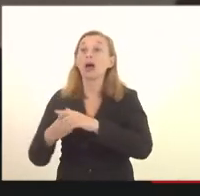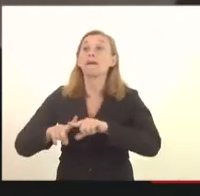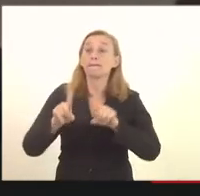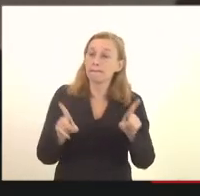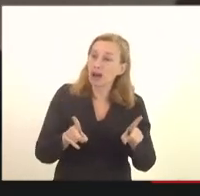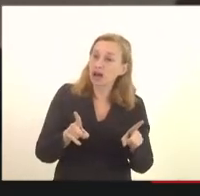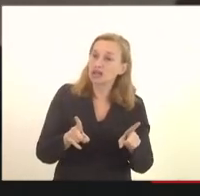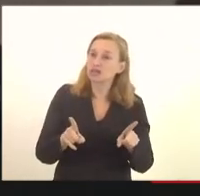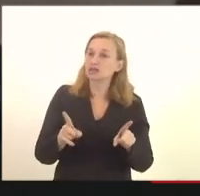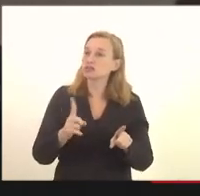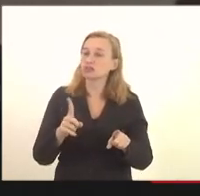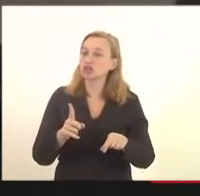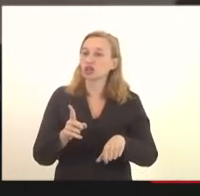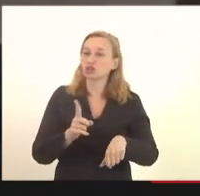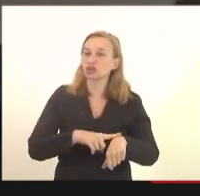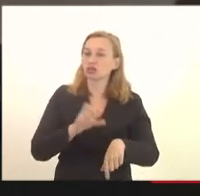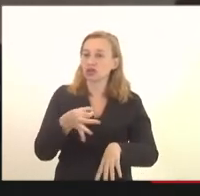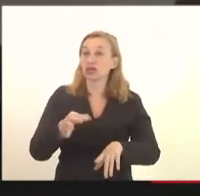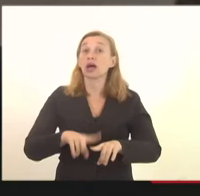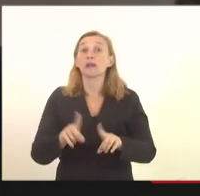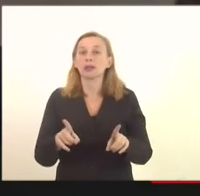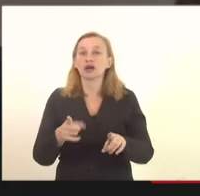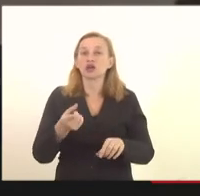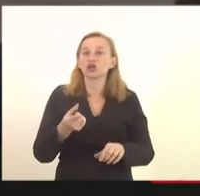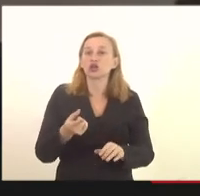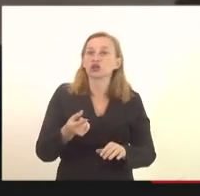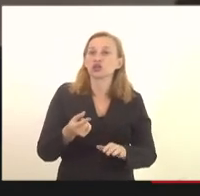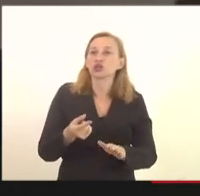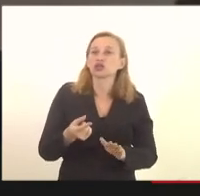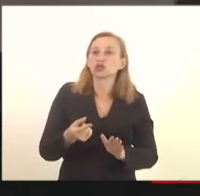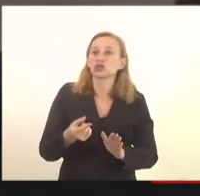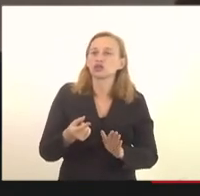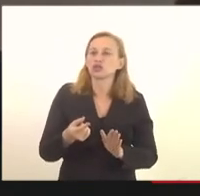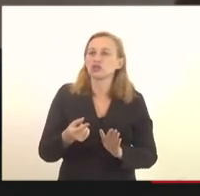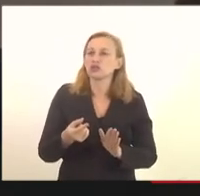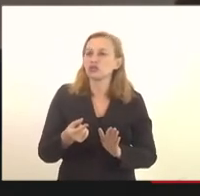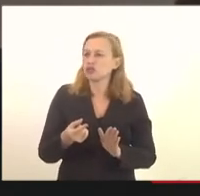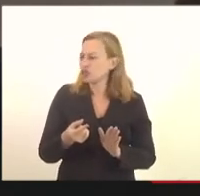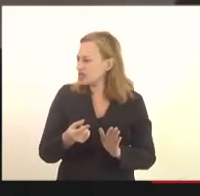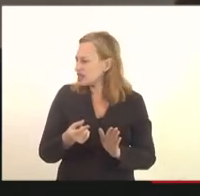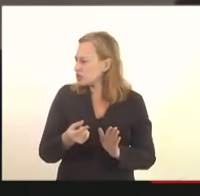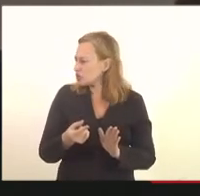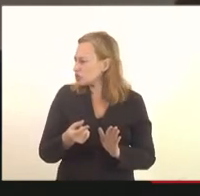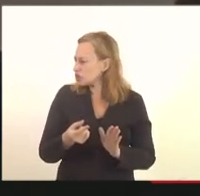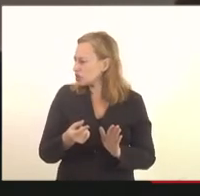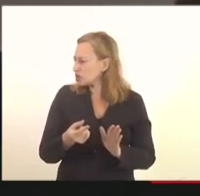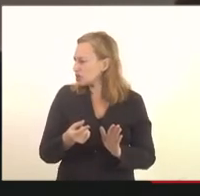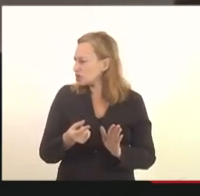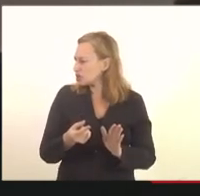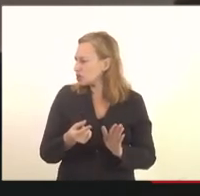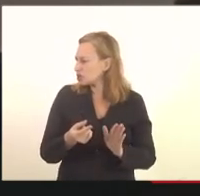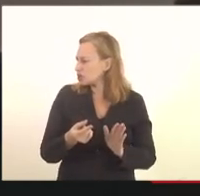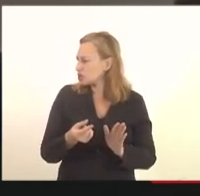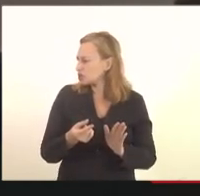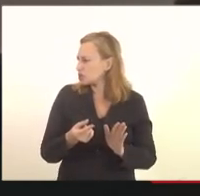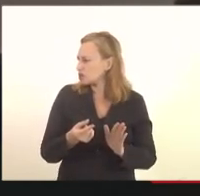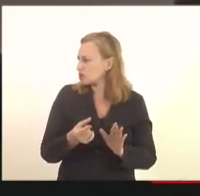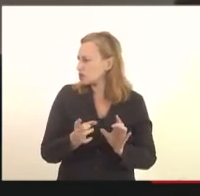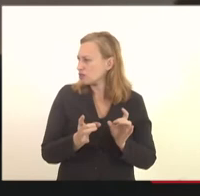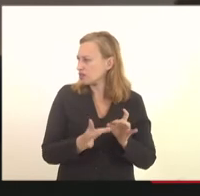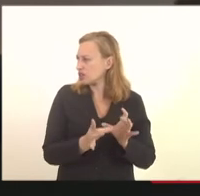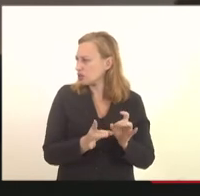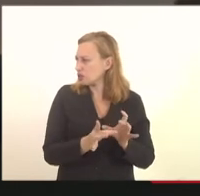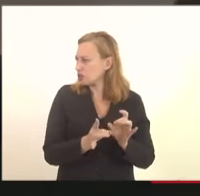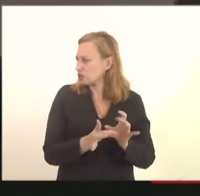não há perspectiva nenhuma. Em relação a fornecedores local, a nossa resposta é muito rápida também, porque assim, na questão do tartaruga verde espadarte, acho que a Petrobras é